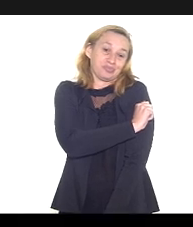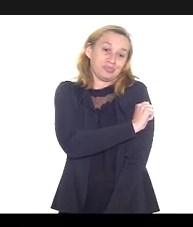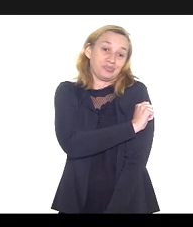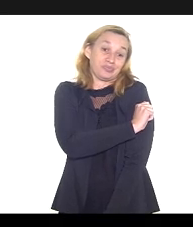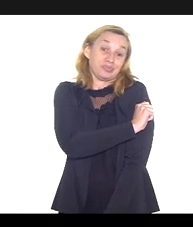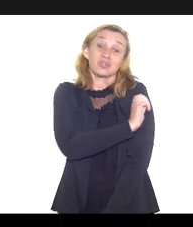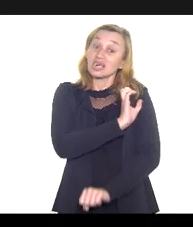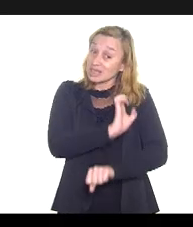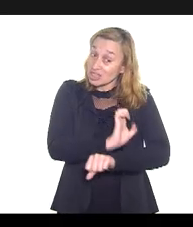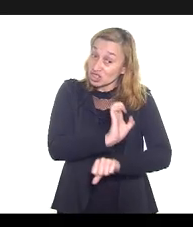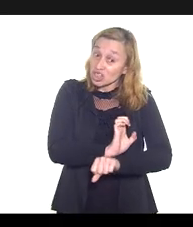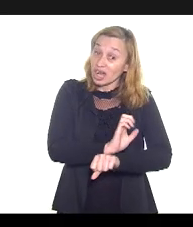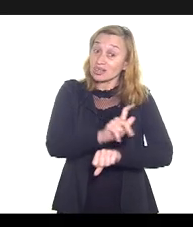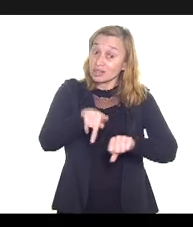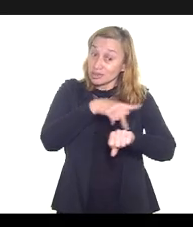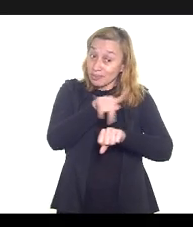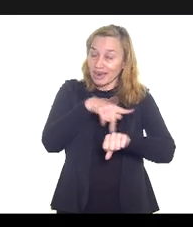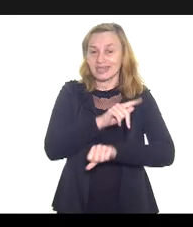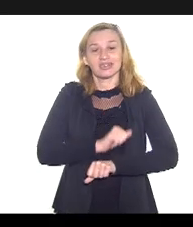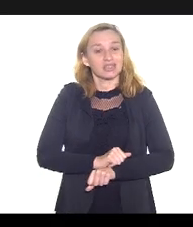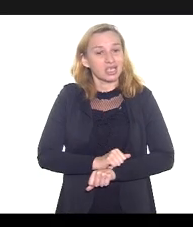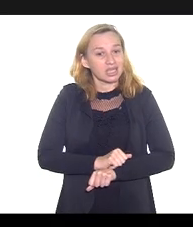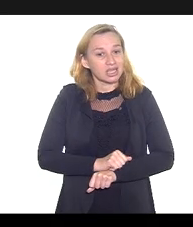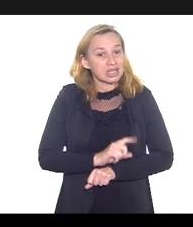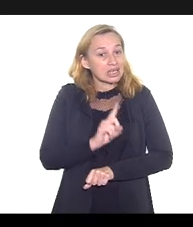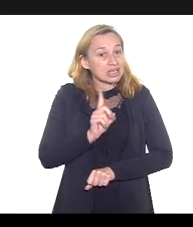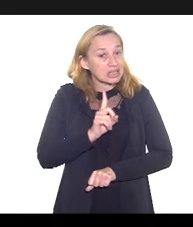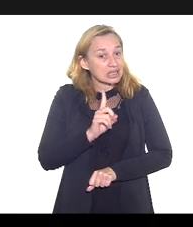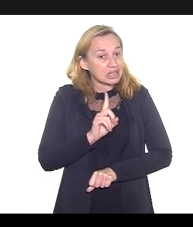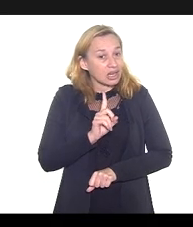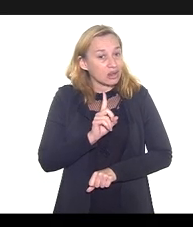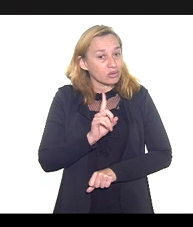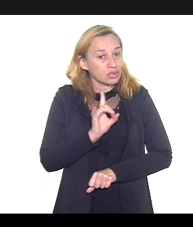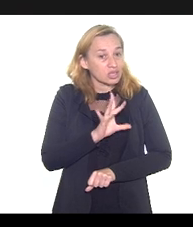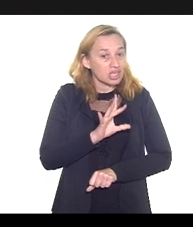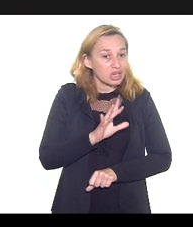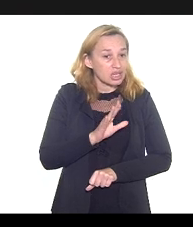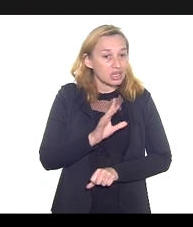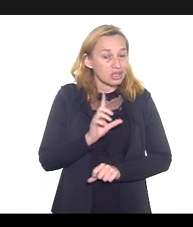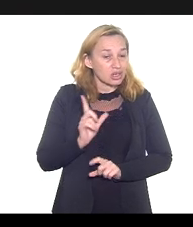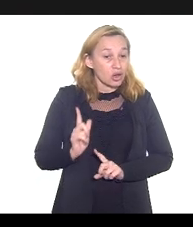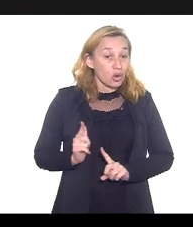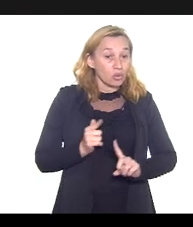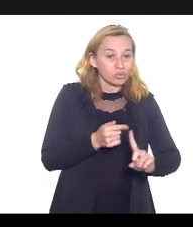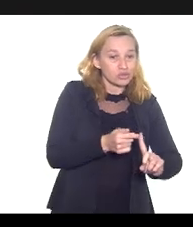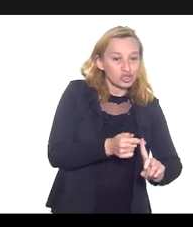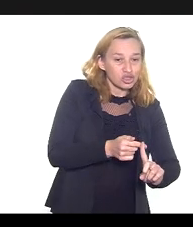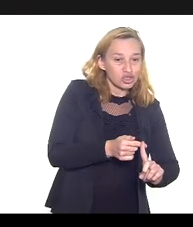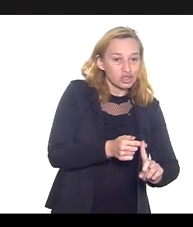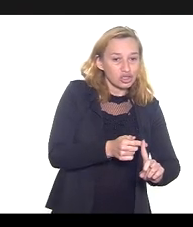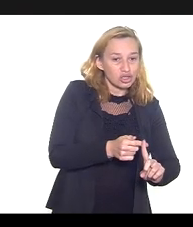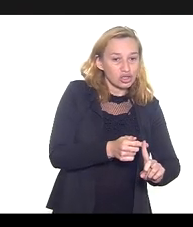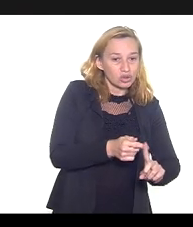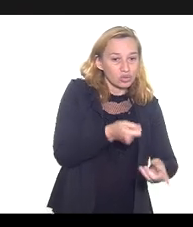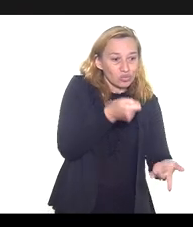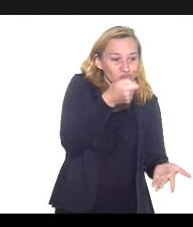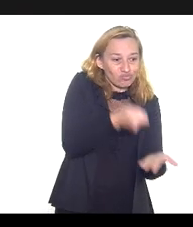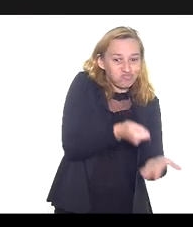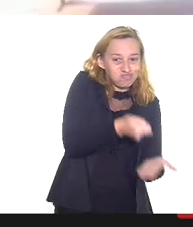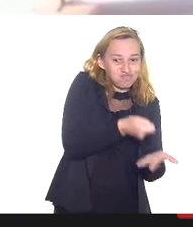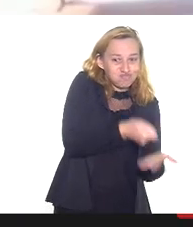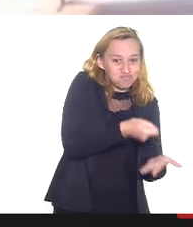nesse estado, nesse país, nesse estado, que não seja um destino pré-determinado, que ele vai cumprir